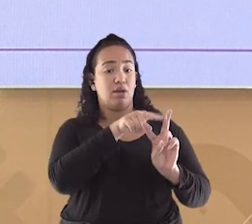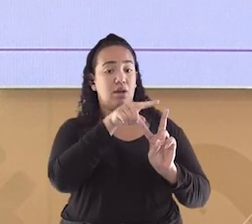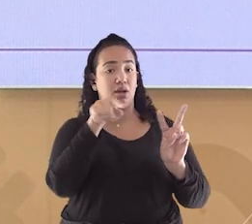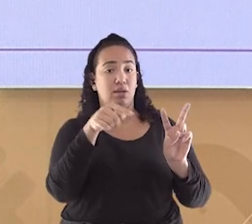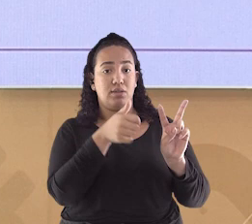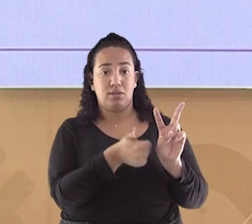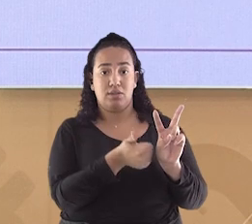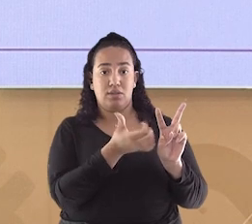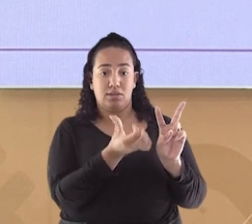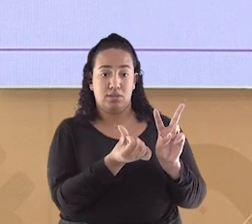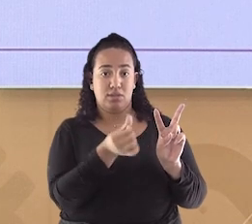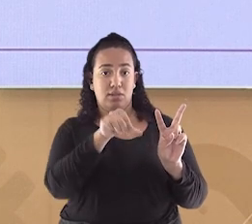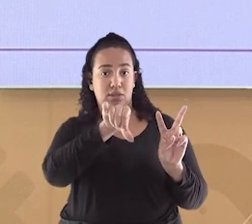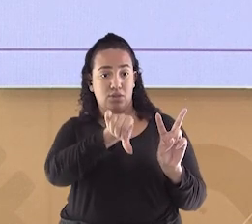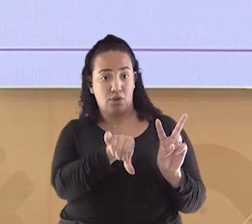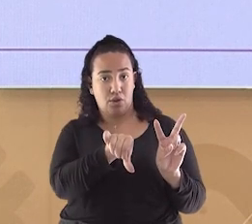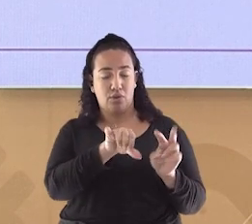de